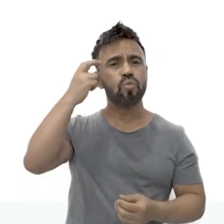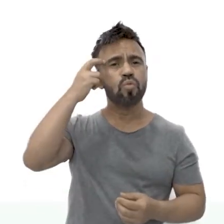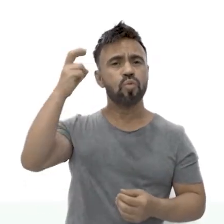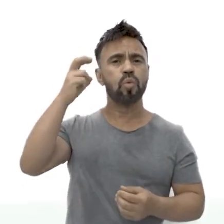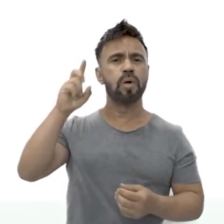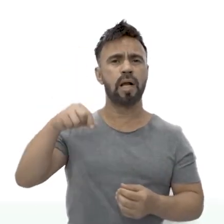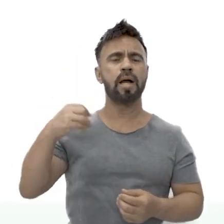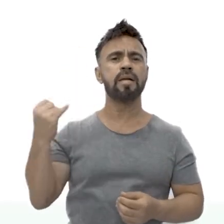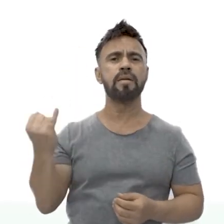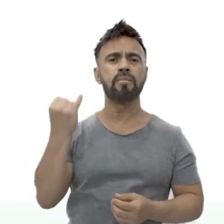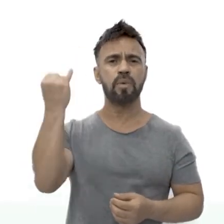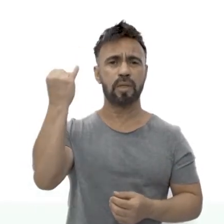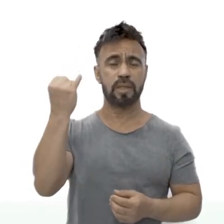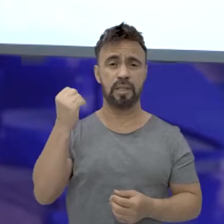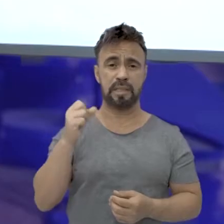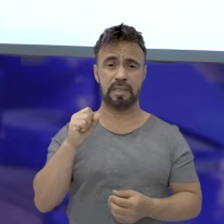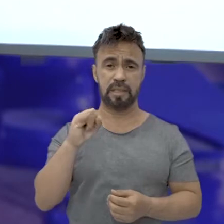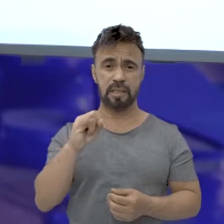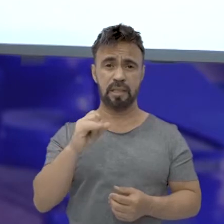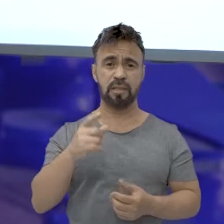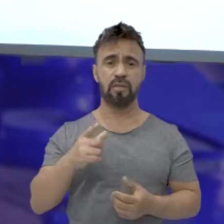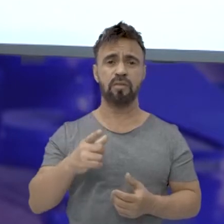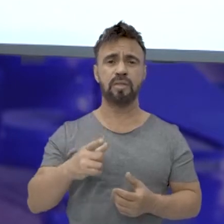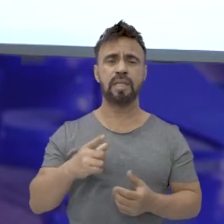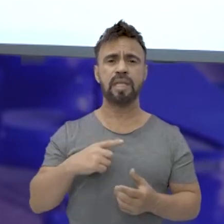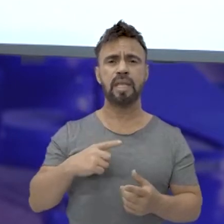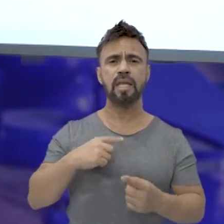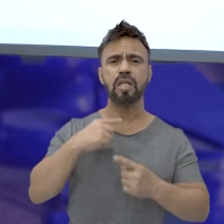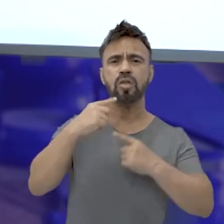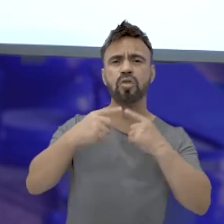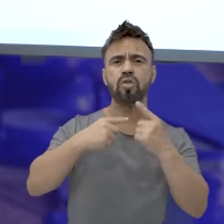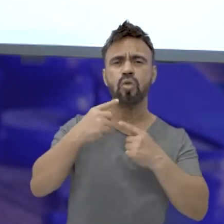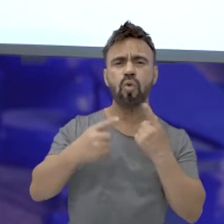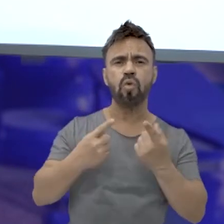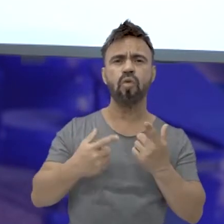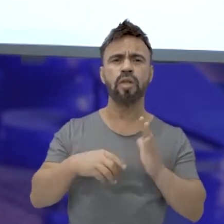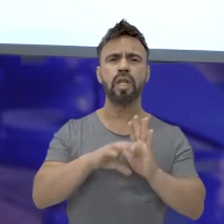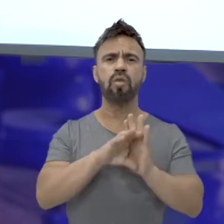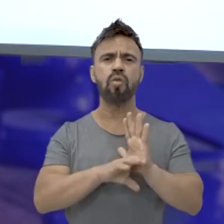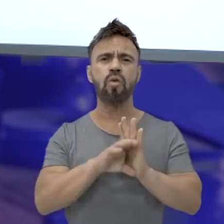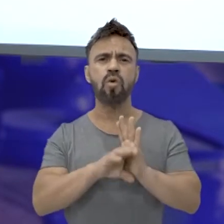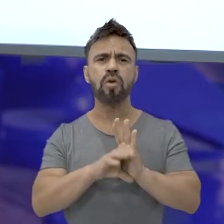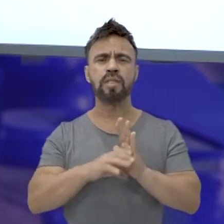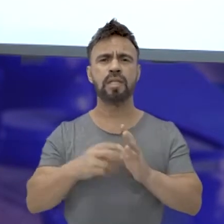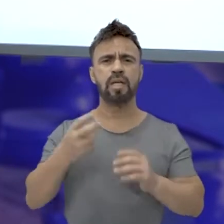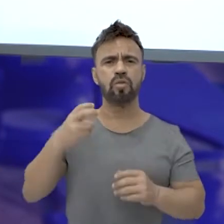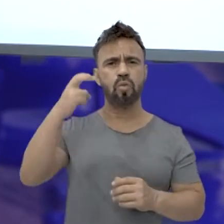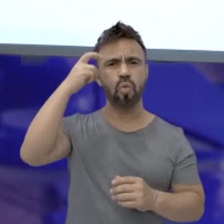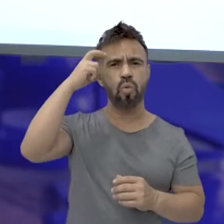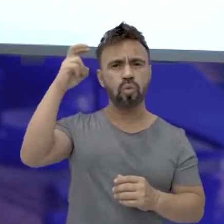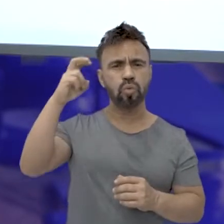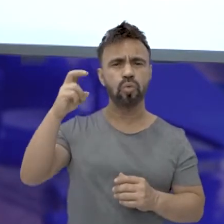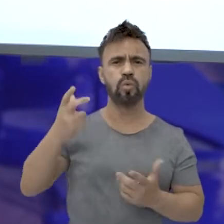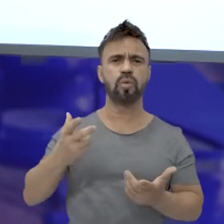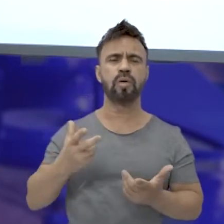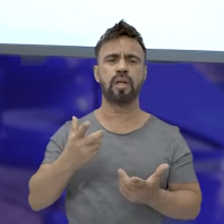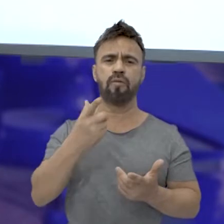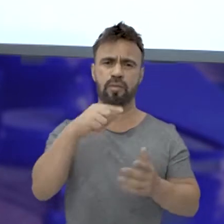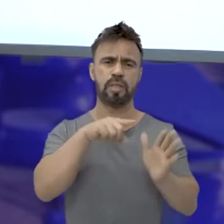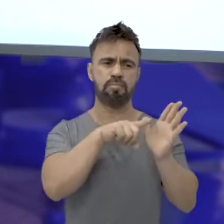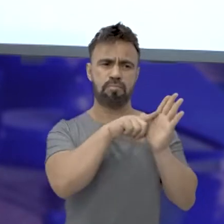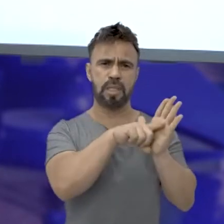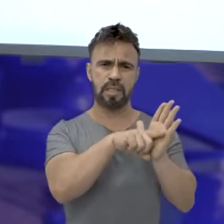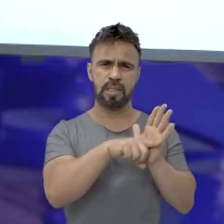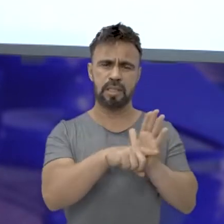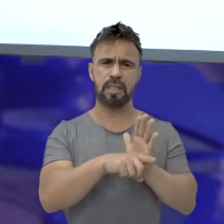ela é importante? Então, se você ainda tem dúvidas sobre o conceito do termo cultura, sugiro que você revise